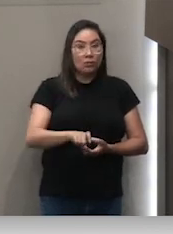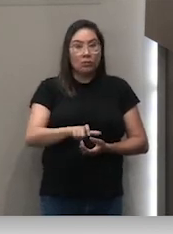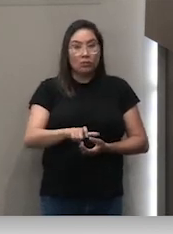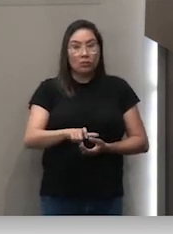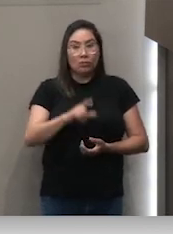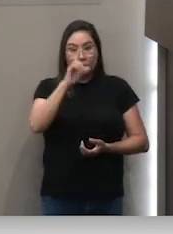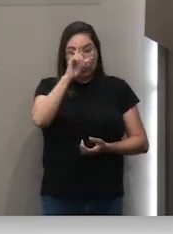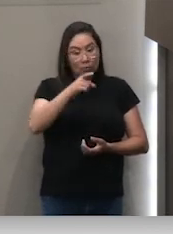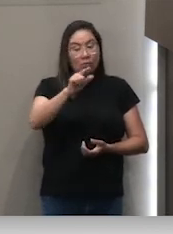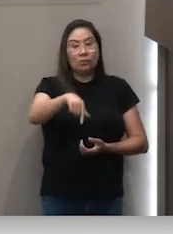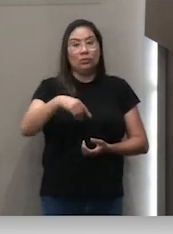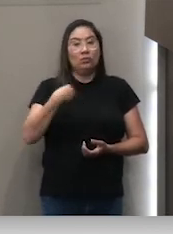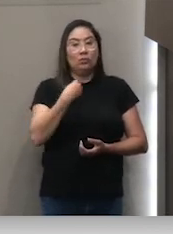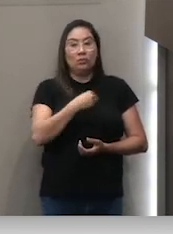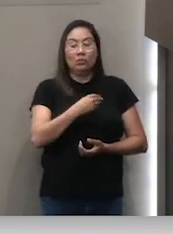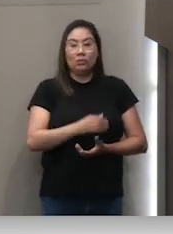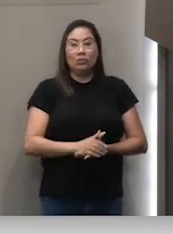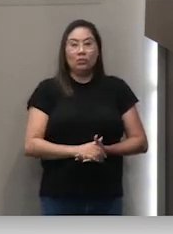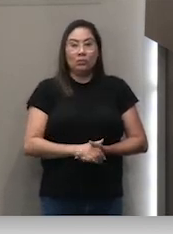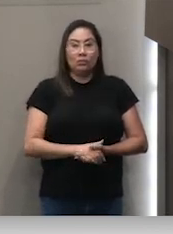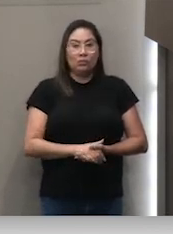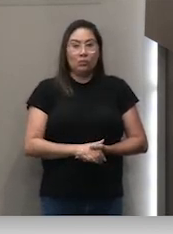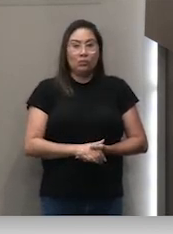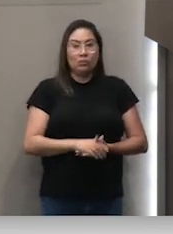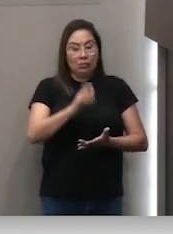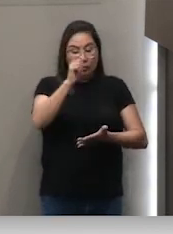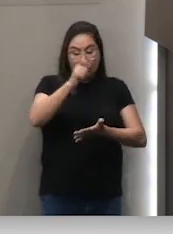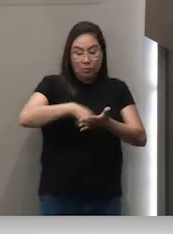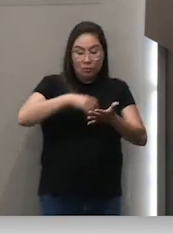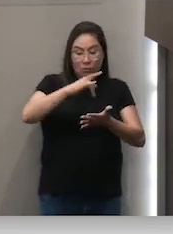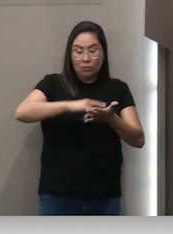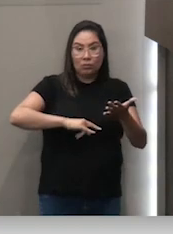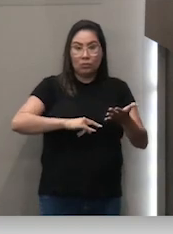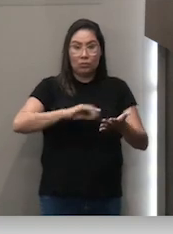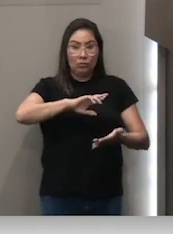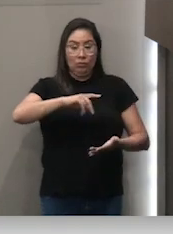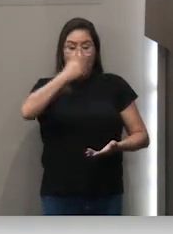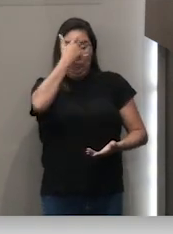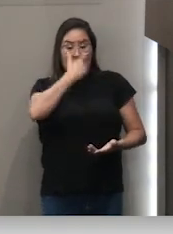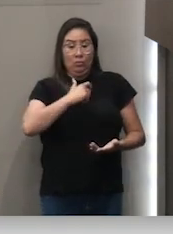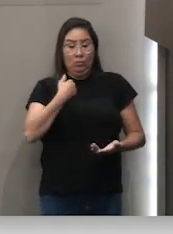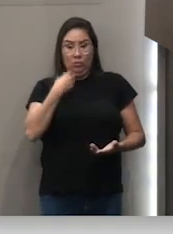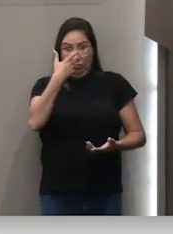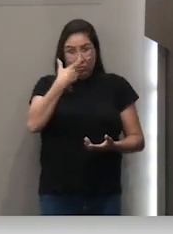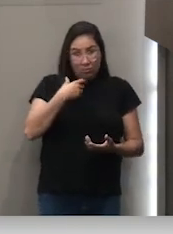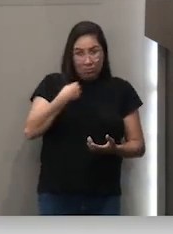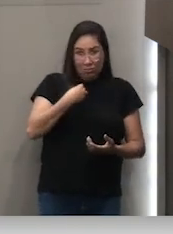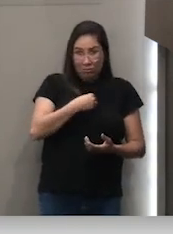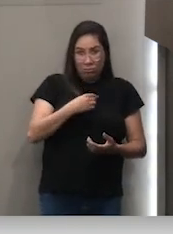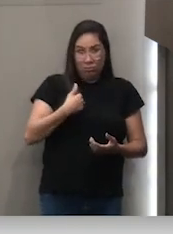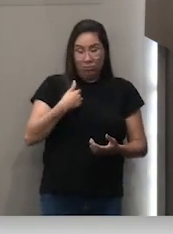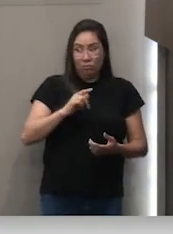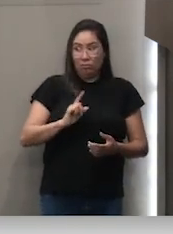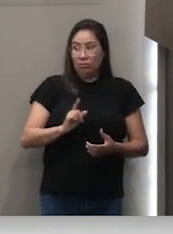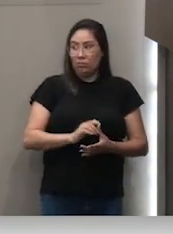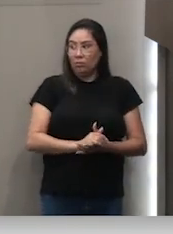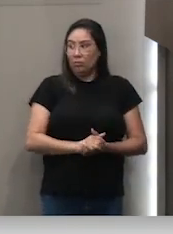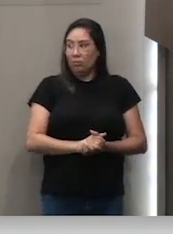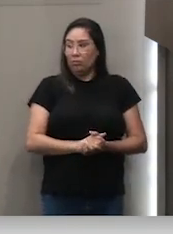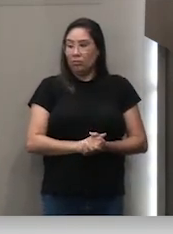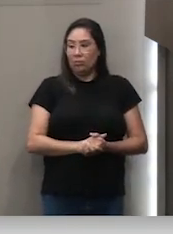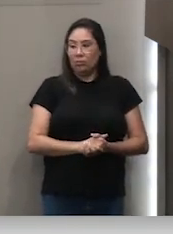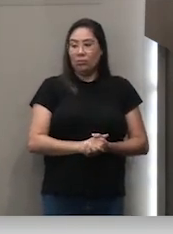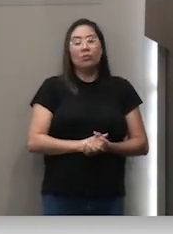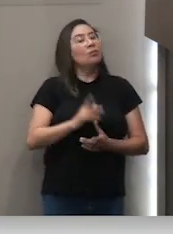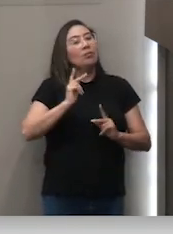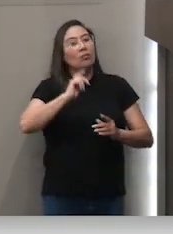Alberi, é o médico. Quem assina o documento não sou eu, eu não sou médico. Vai alguém